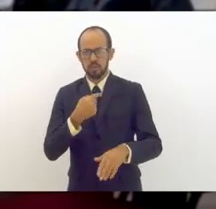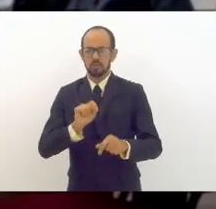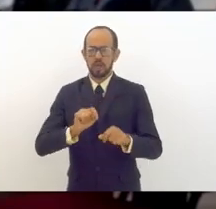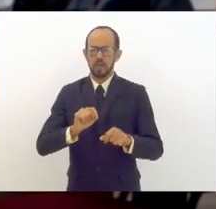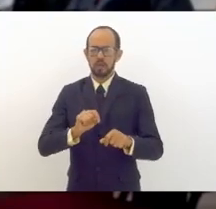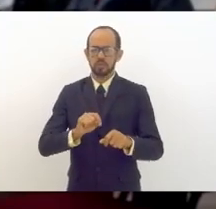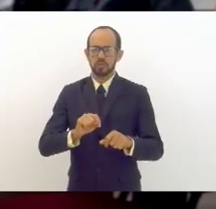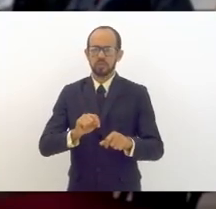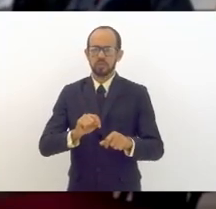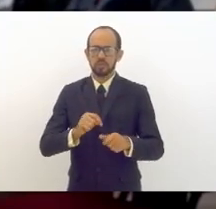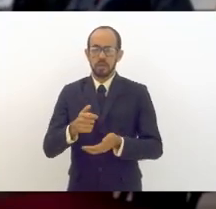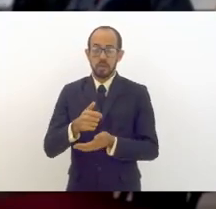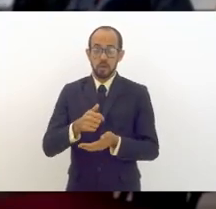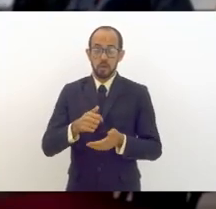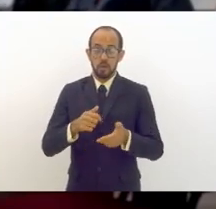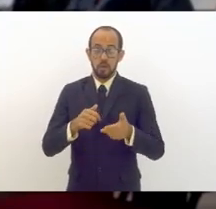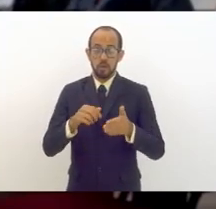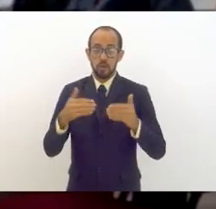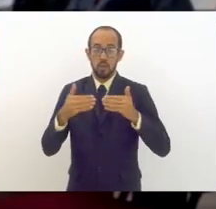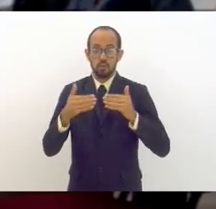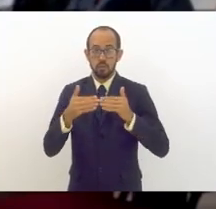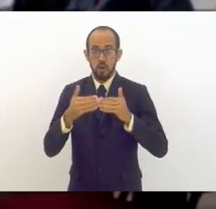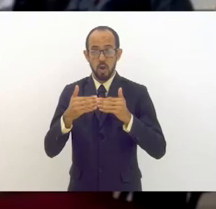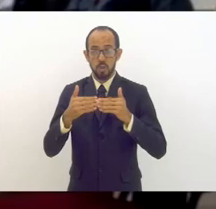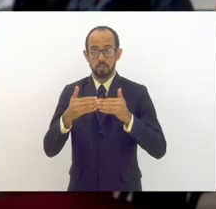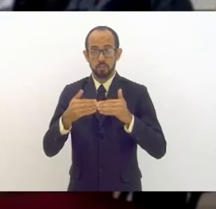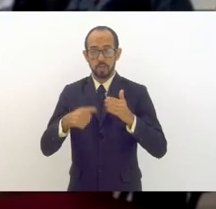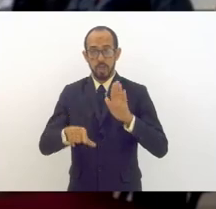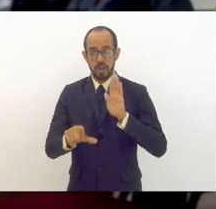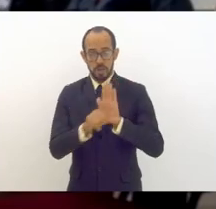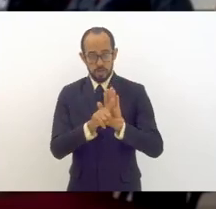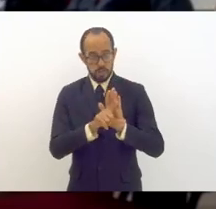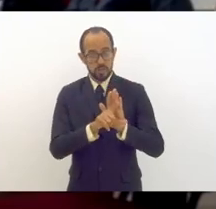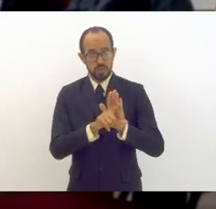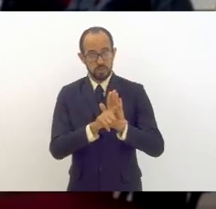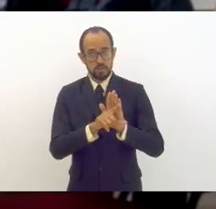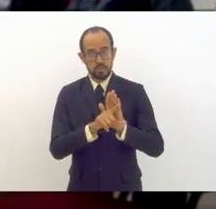do que nós nos baseamos em função da legislação.